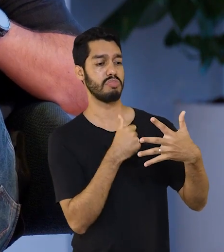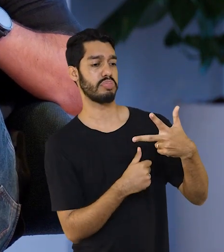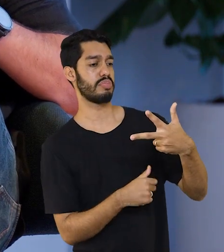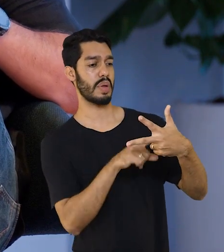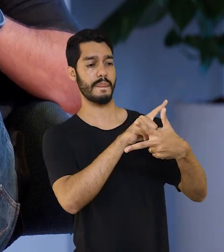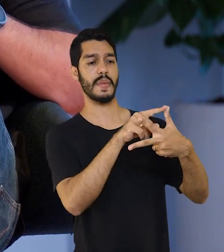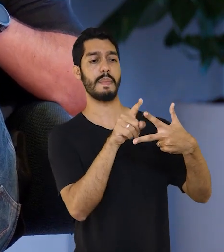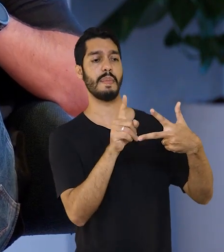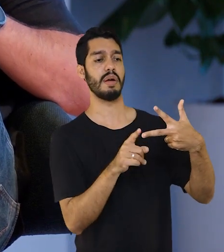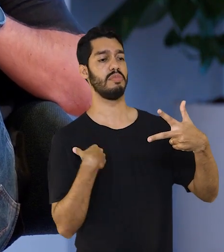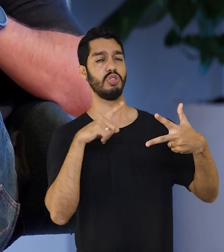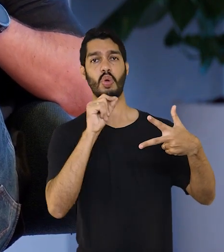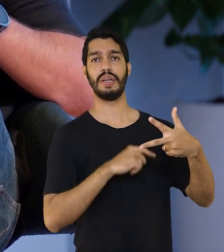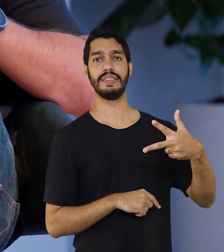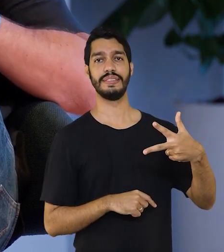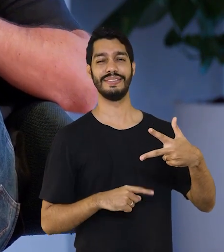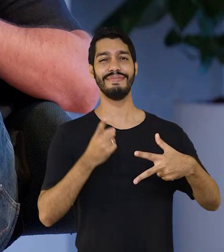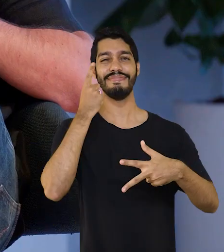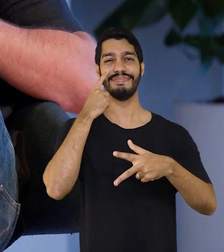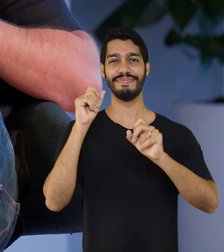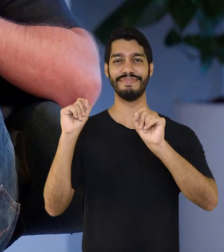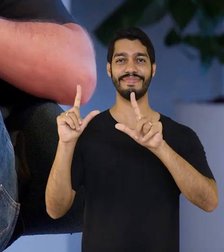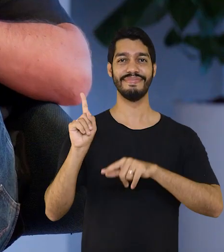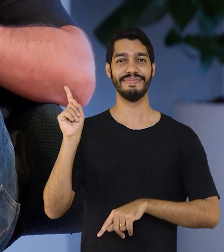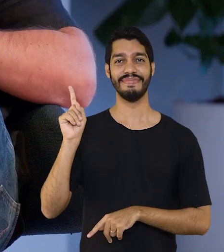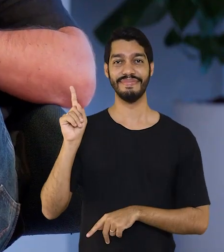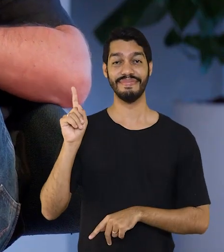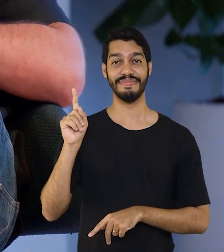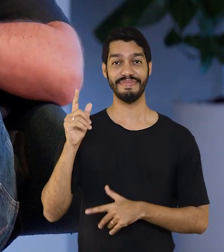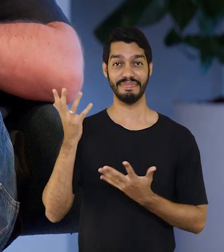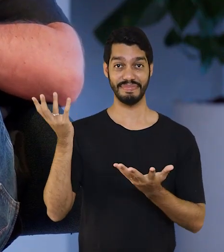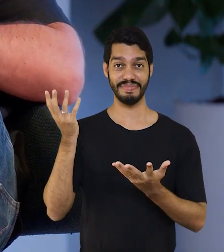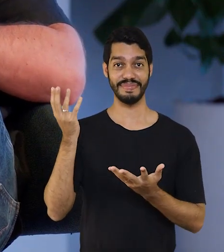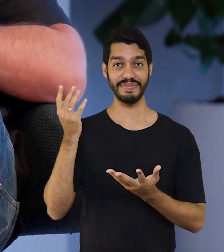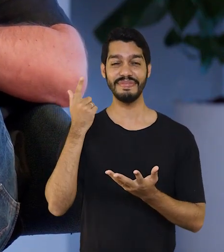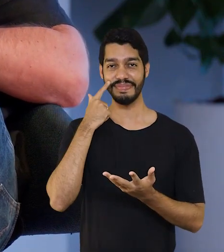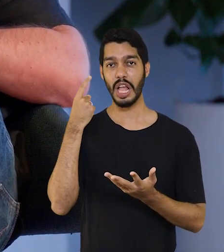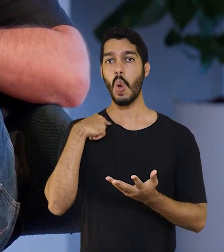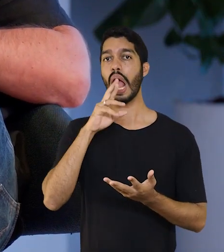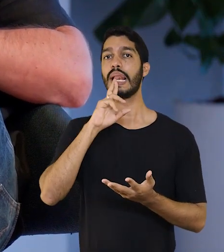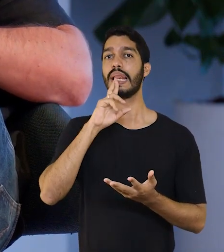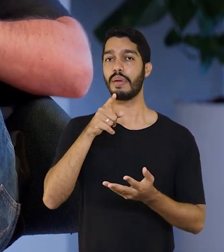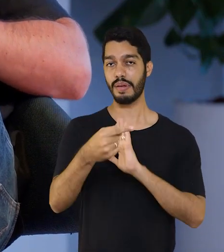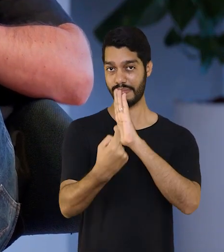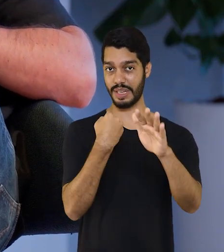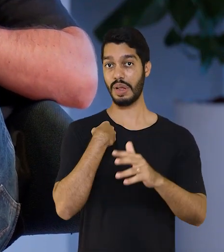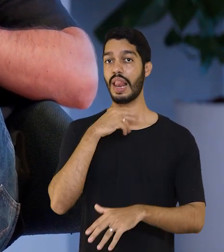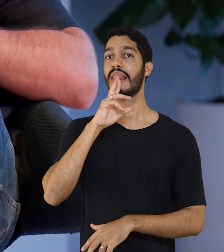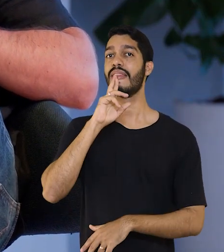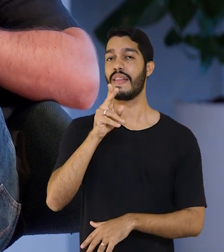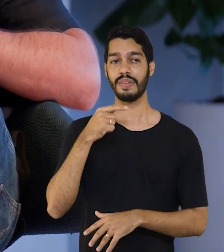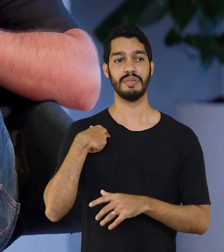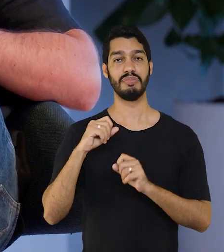é o ranking nos assuntos, então vamos nos maiores, vamos aqui na primeira, segunda, terceira posição. E aqui na tela está um case claro disso, case